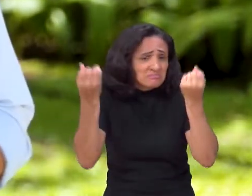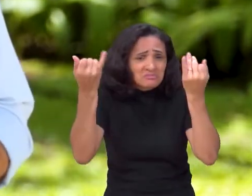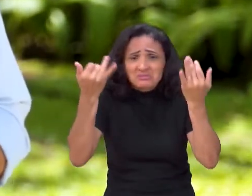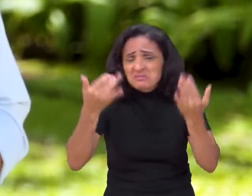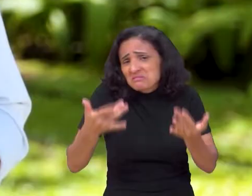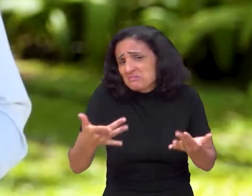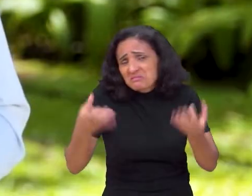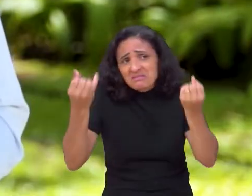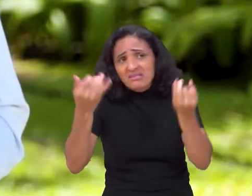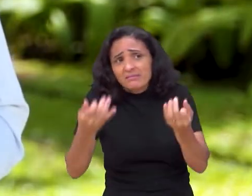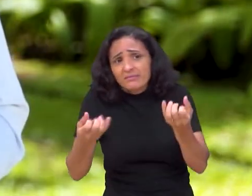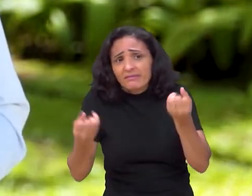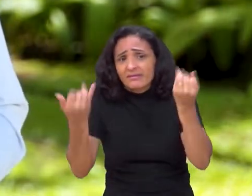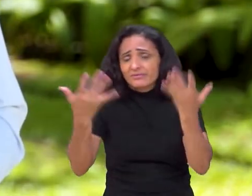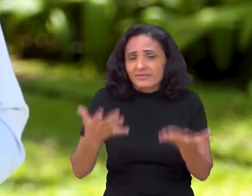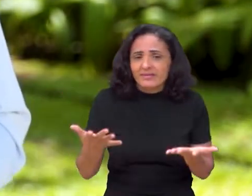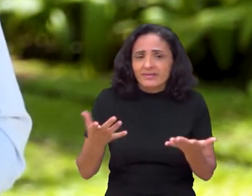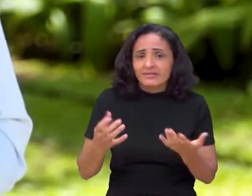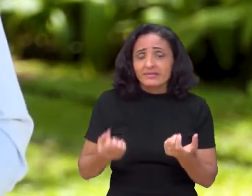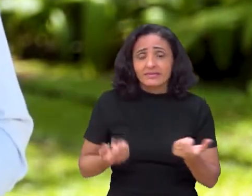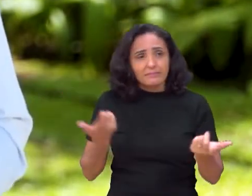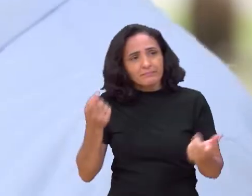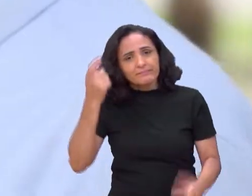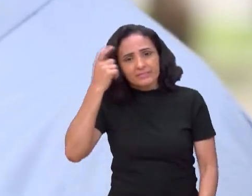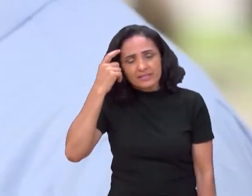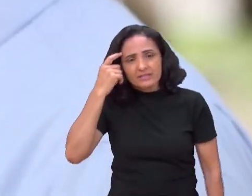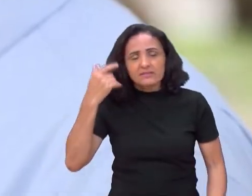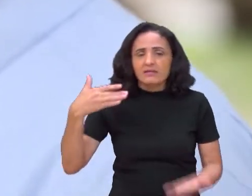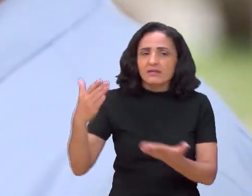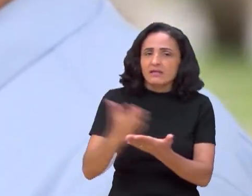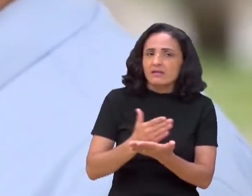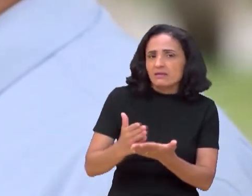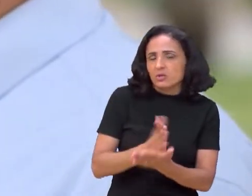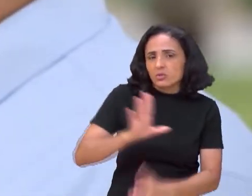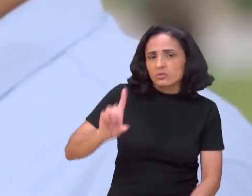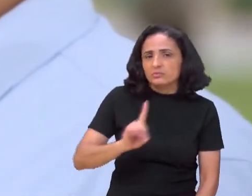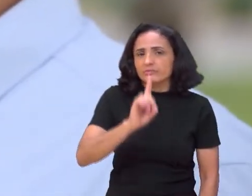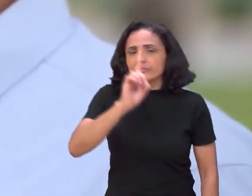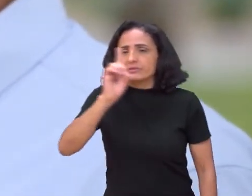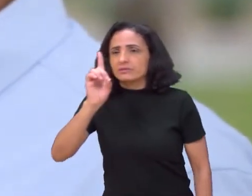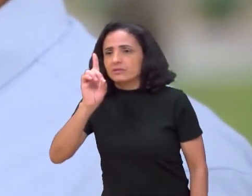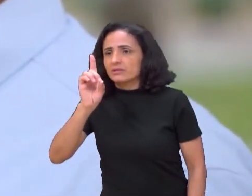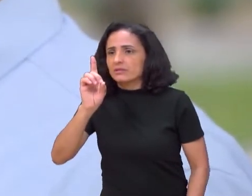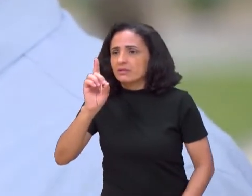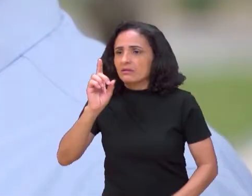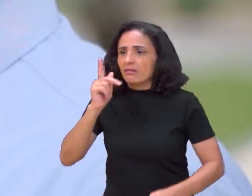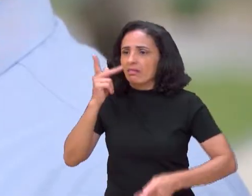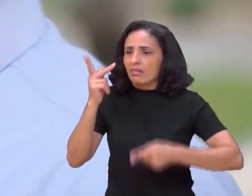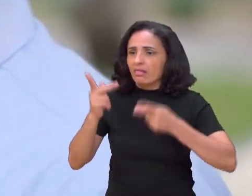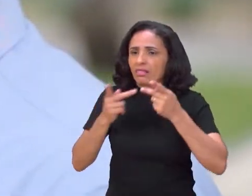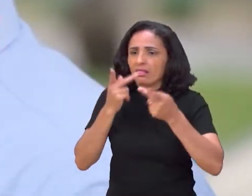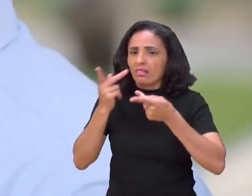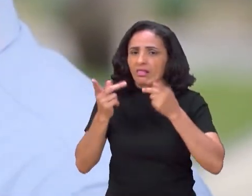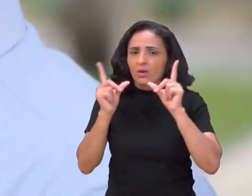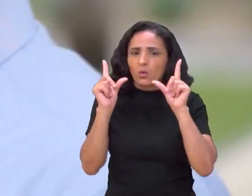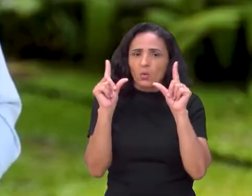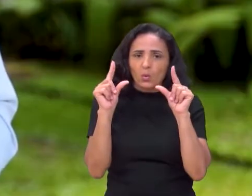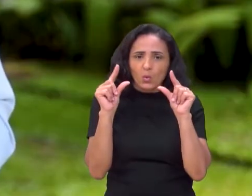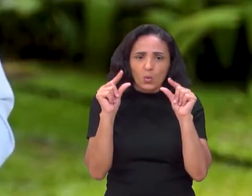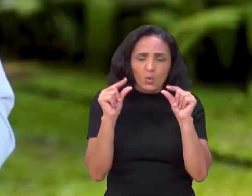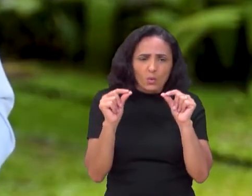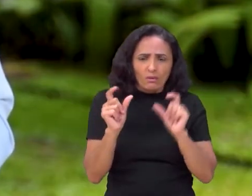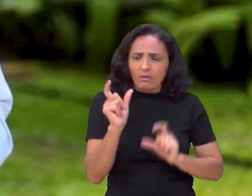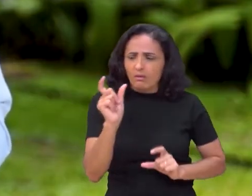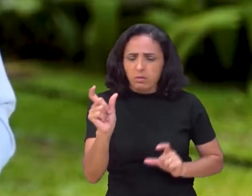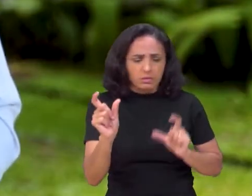Quantas vezes vivemos em dias, em tempos onde as palavras cessaram, foram escassas para